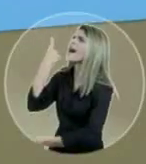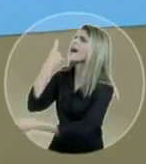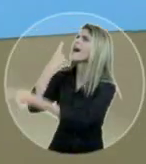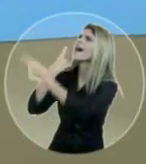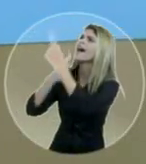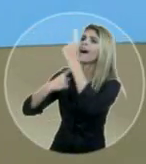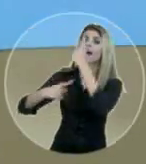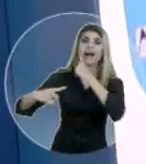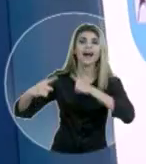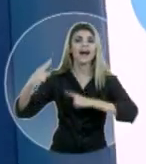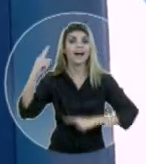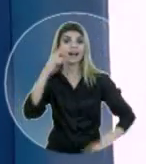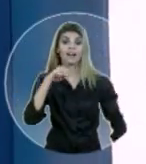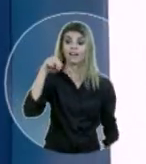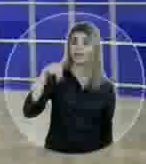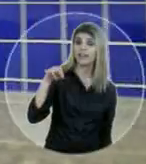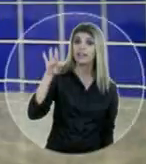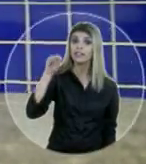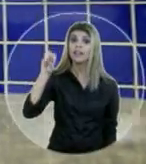Gonçalo avançar.